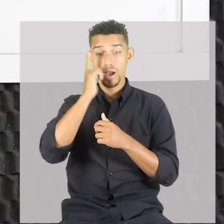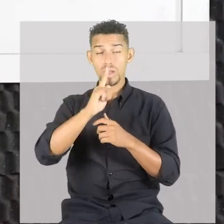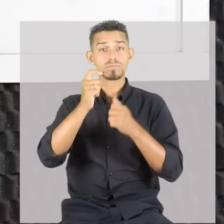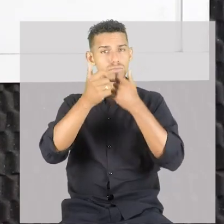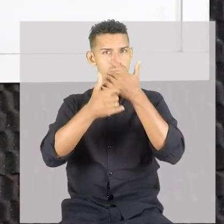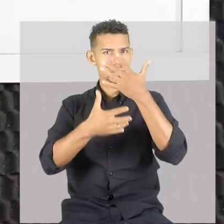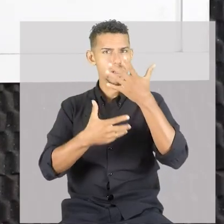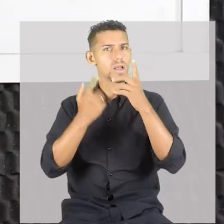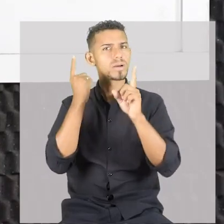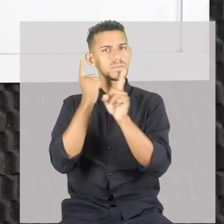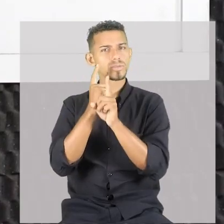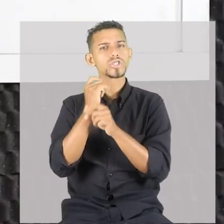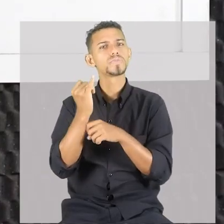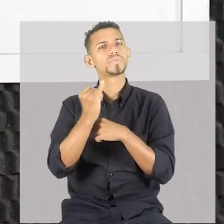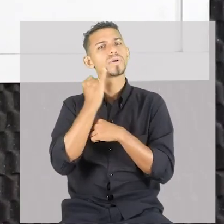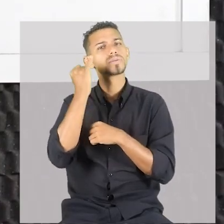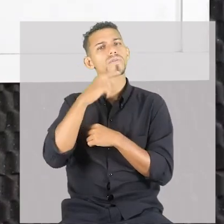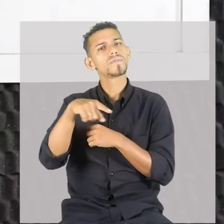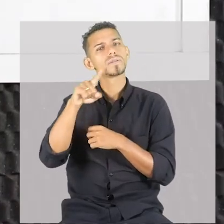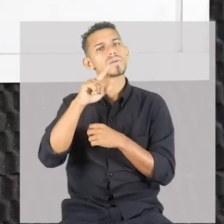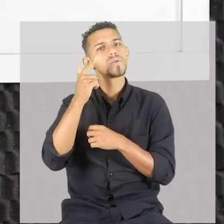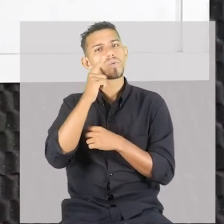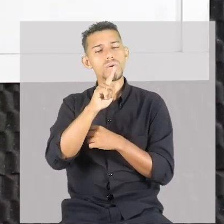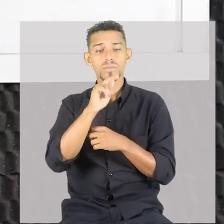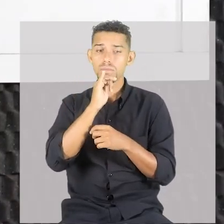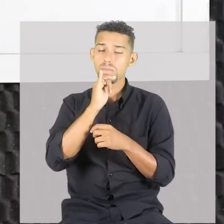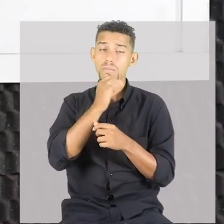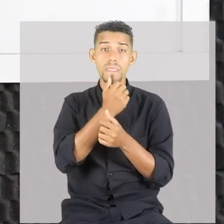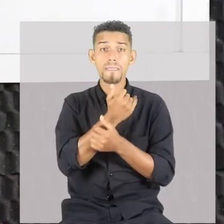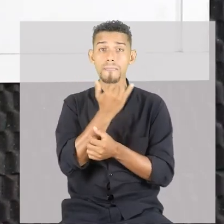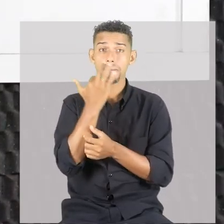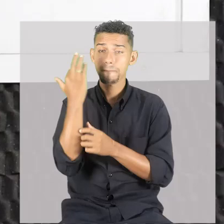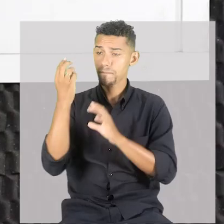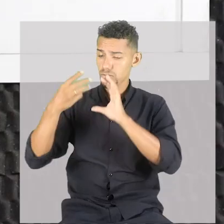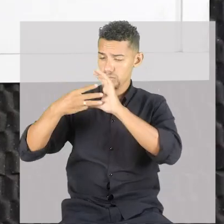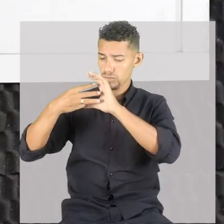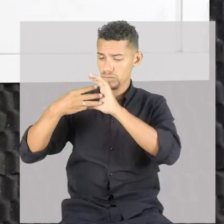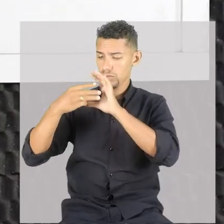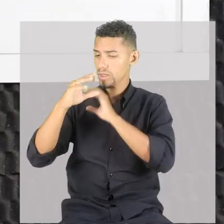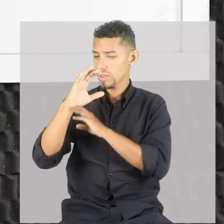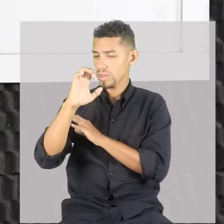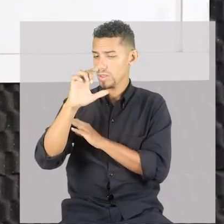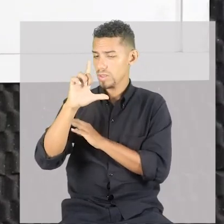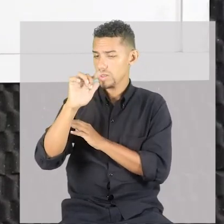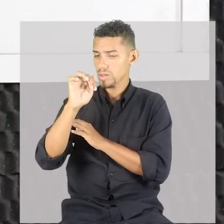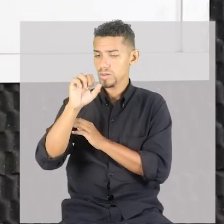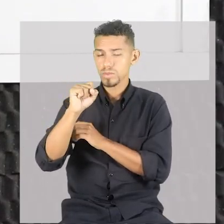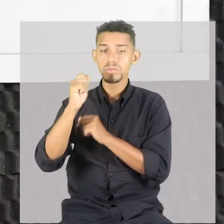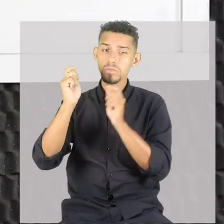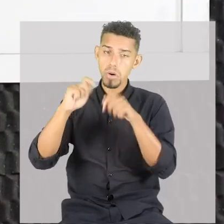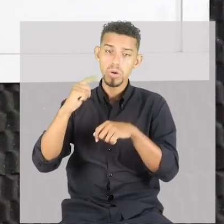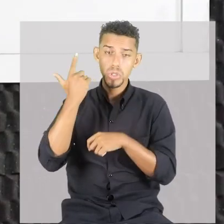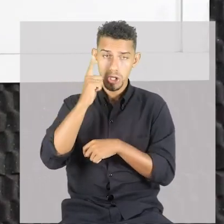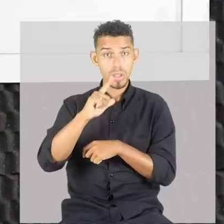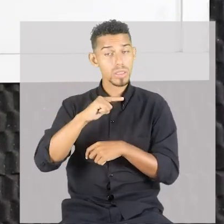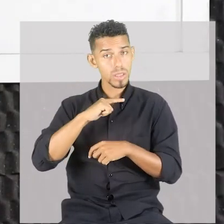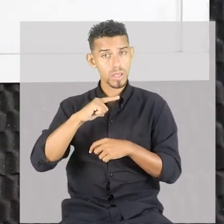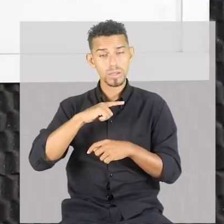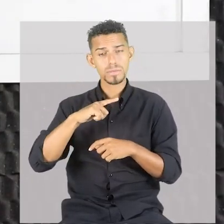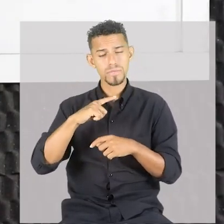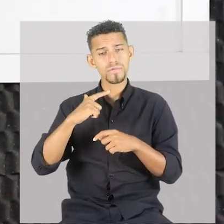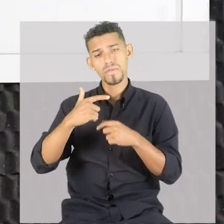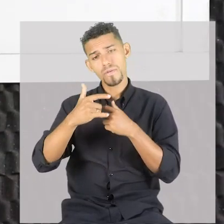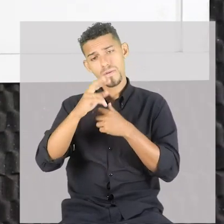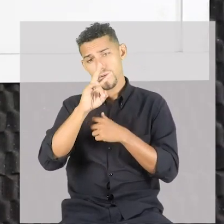classificação, acho muito importante que você classifique quantas células os indivíduos eles podem ter, tá? Então a gente vai classificar